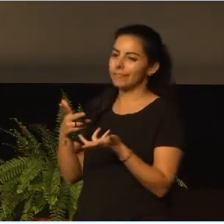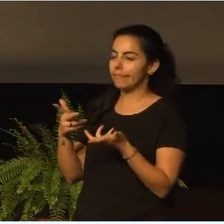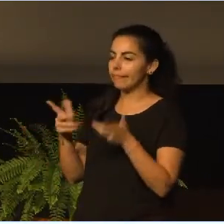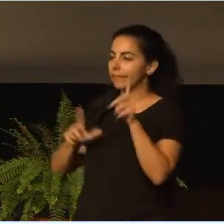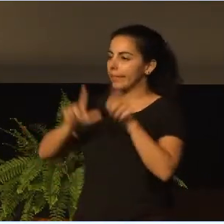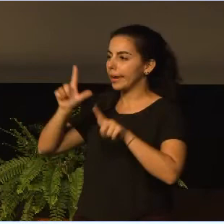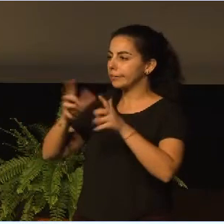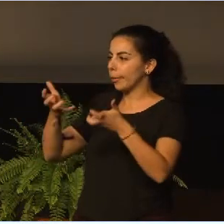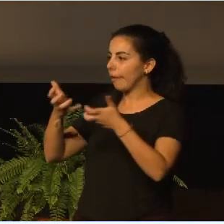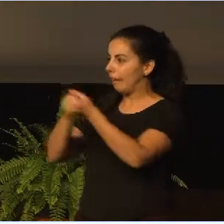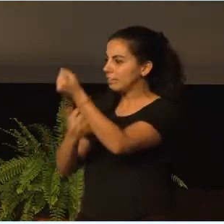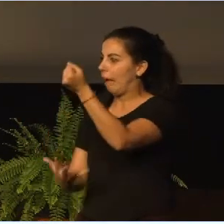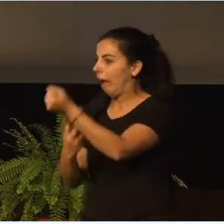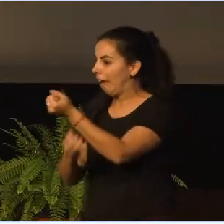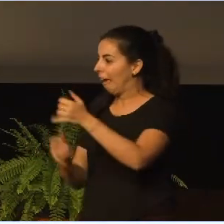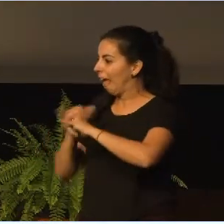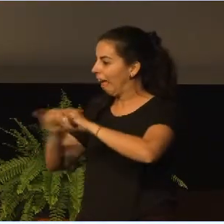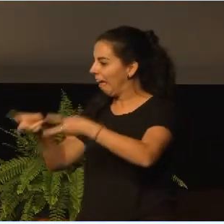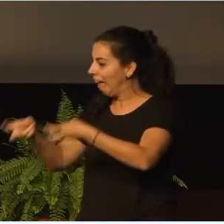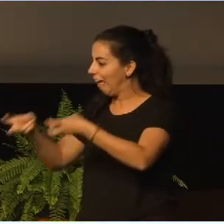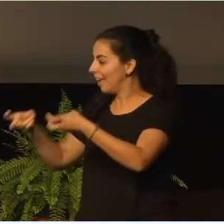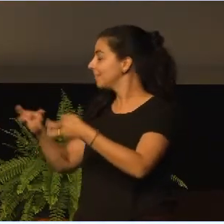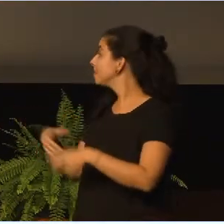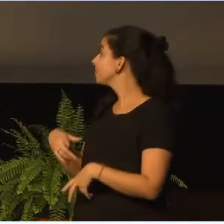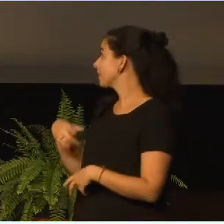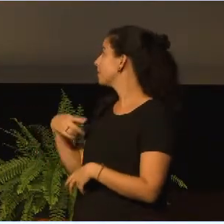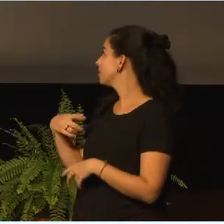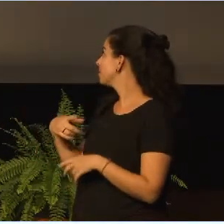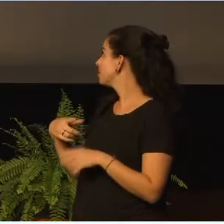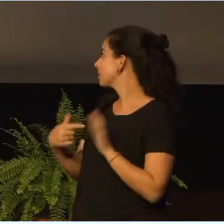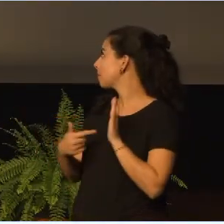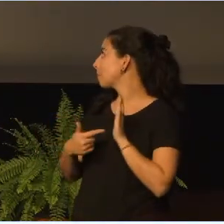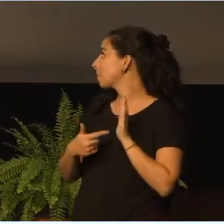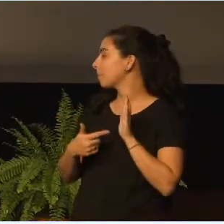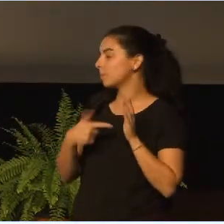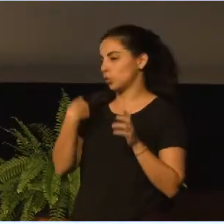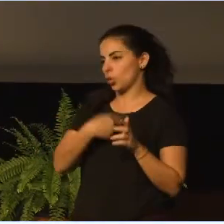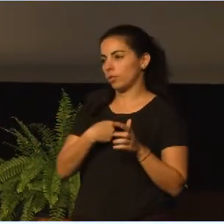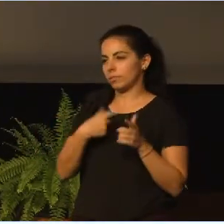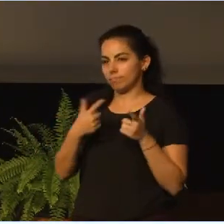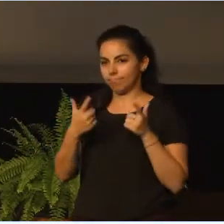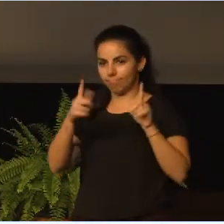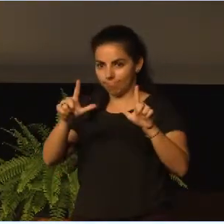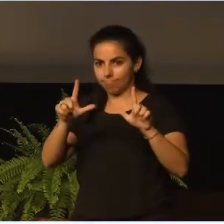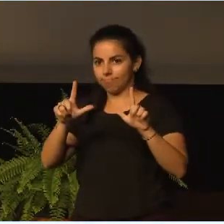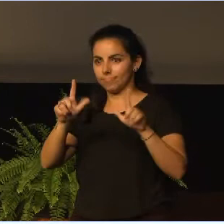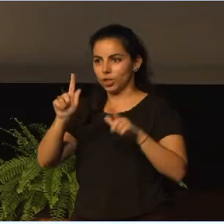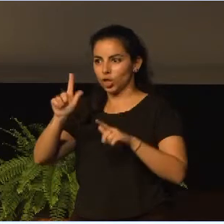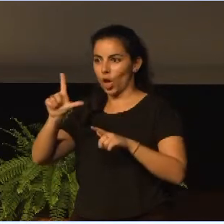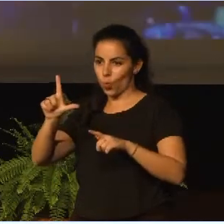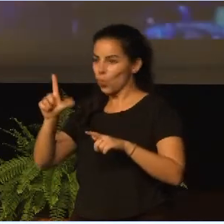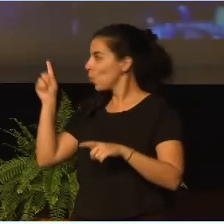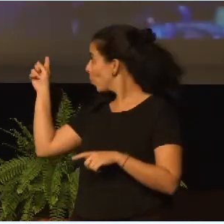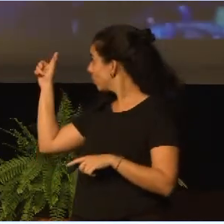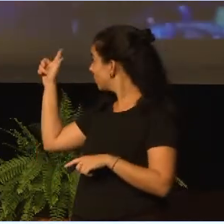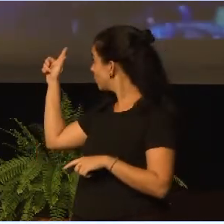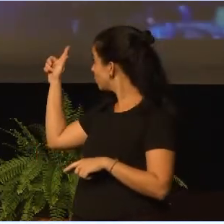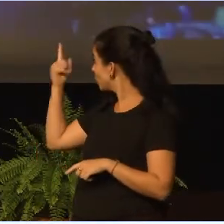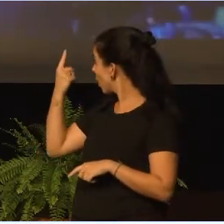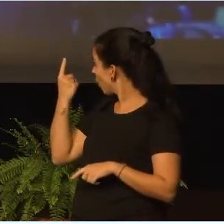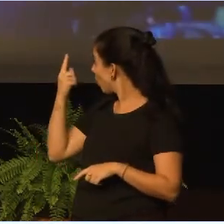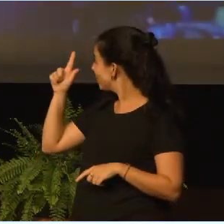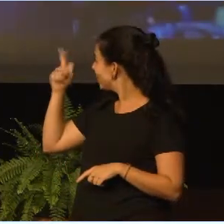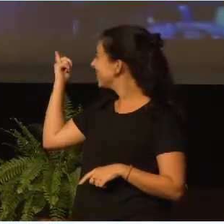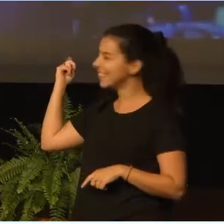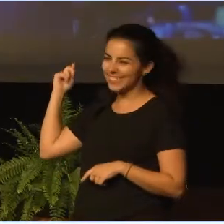gente continuou desse jeito. Saímos em alguns lugares, que faz sentido para o projeto, é um projeto sem fins lucrativos, então faz sentido até a gente sair